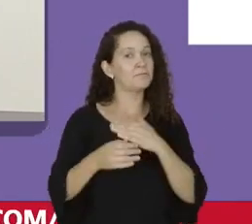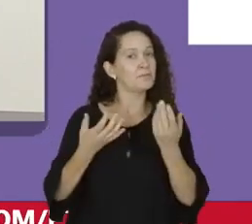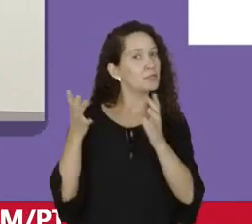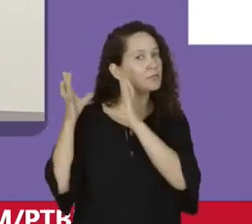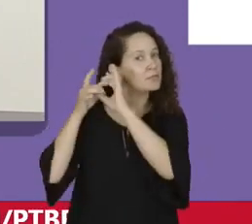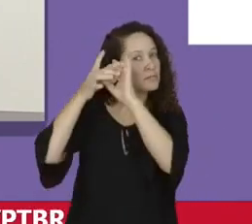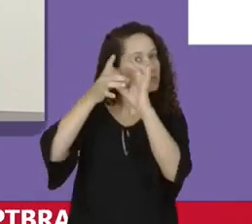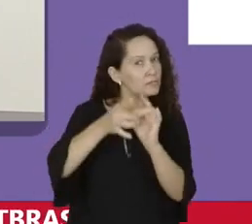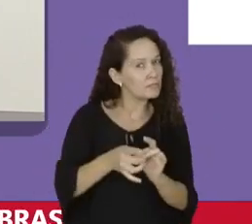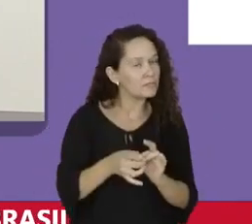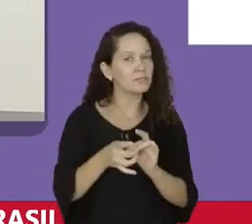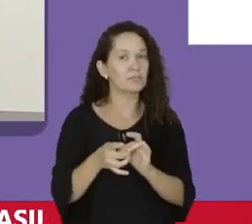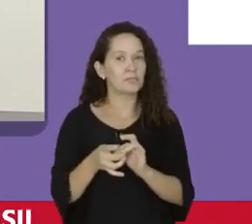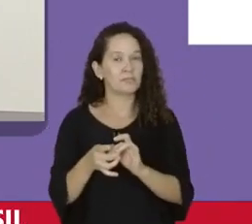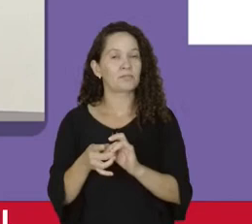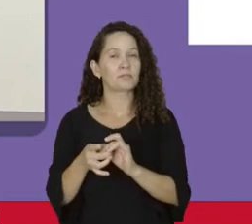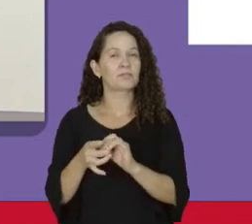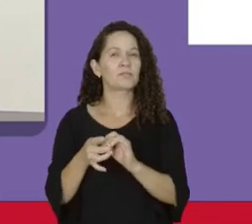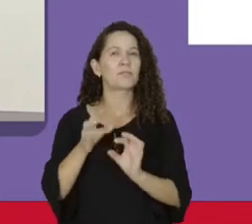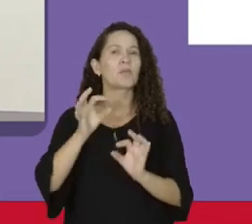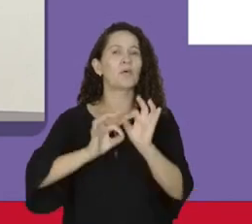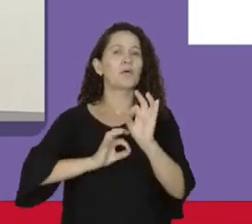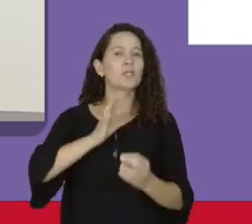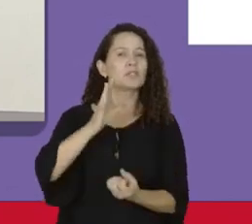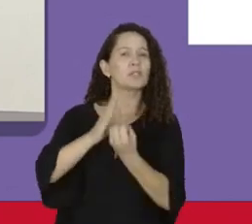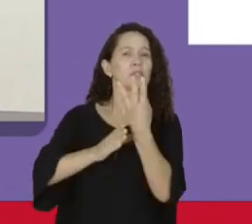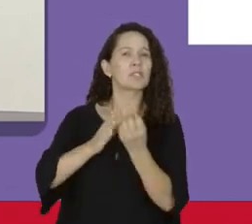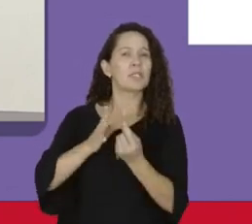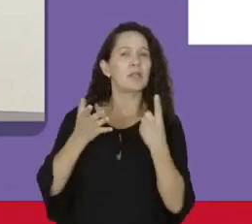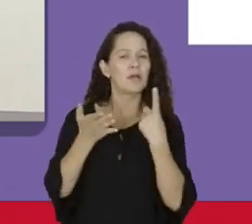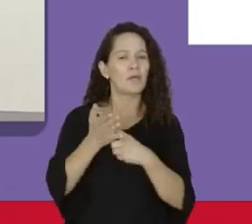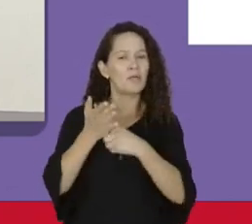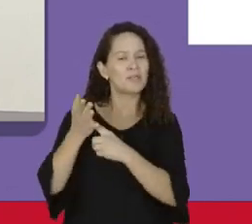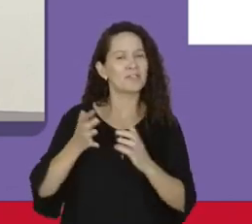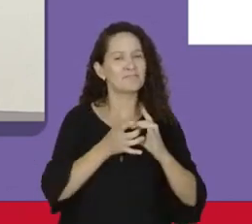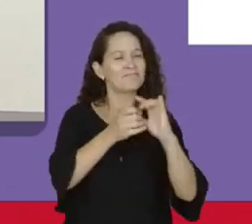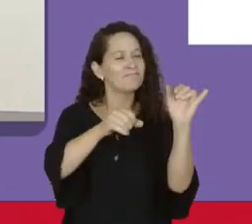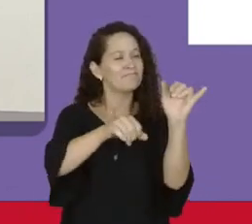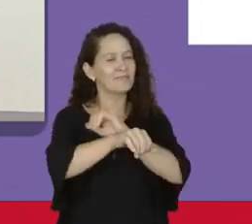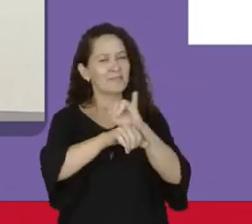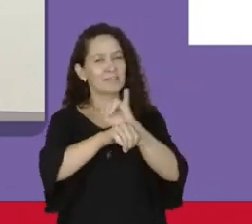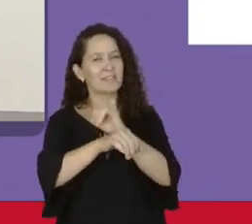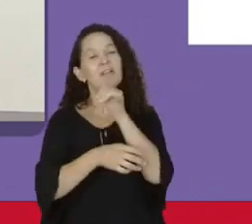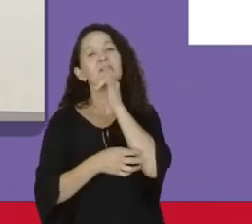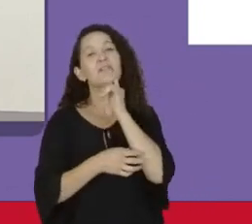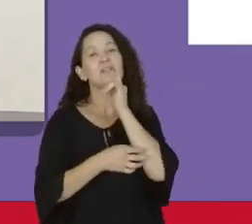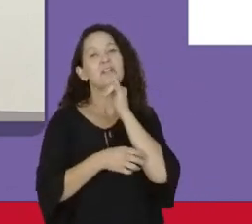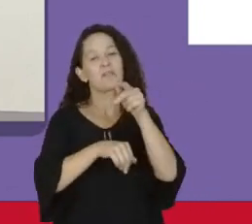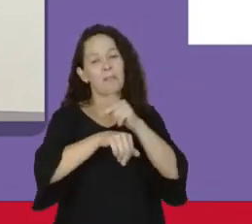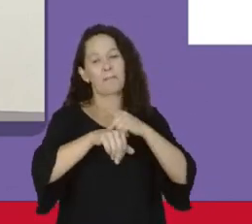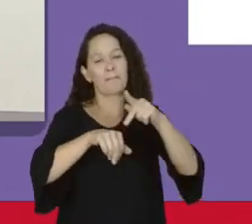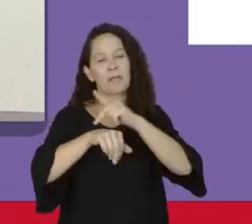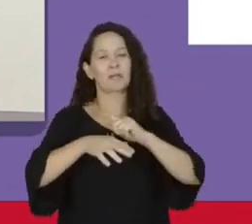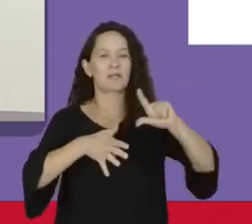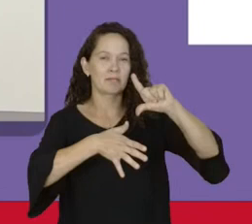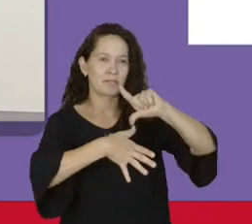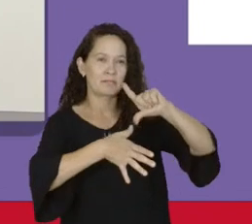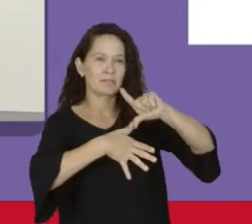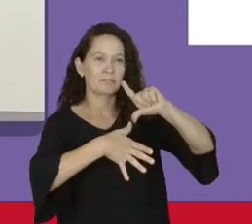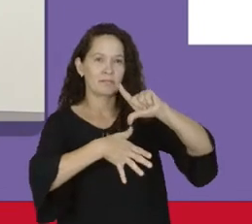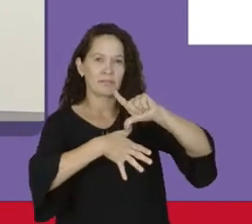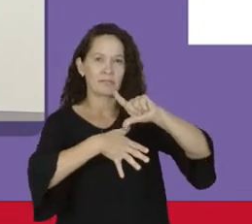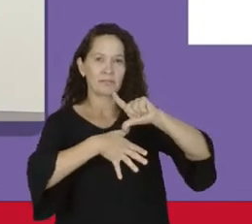Nesse contexto, se estabelecem alianças estratégicas, por exemplo, com países da América